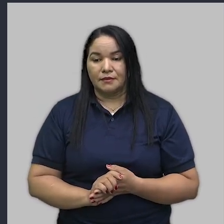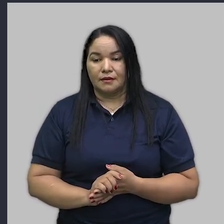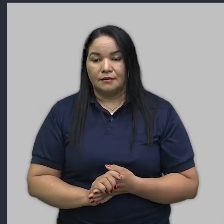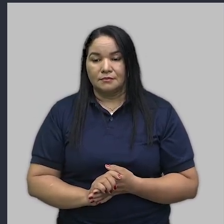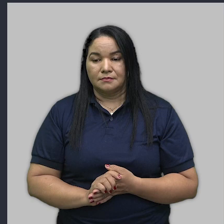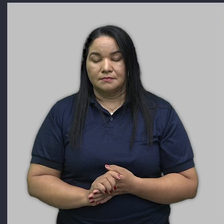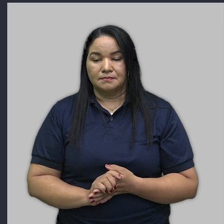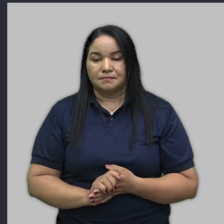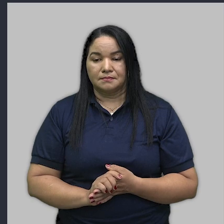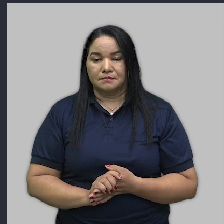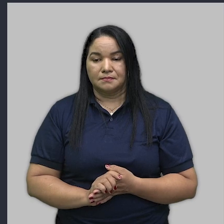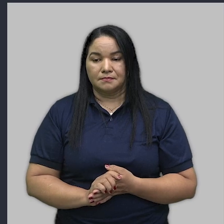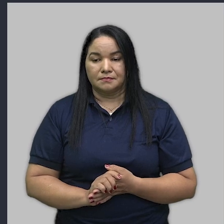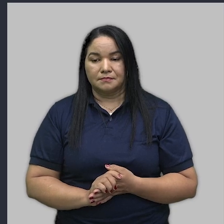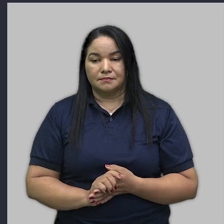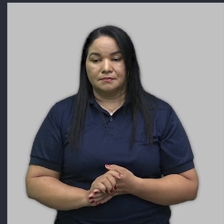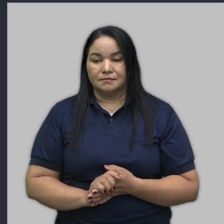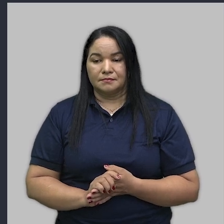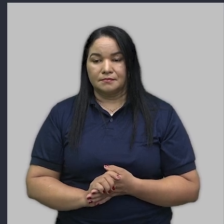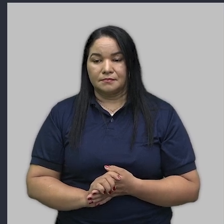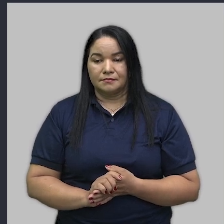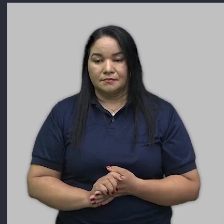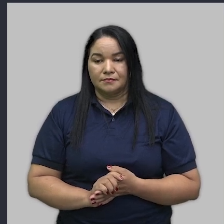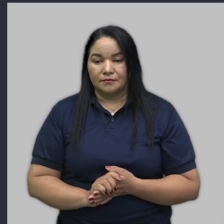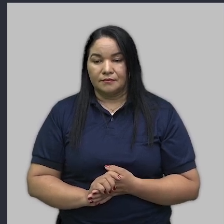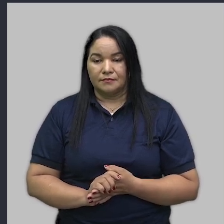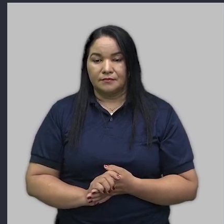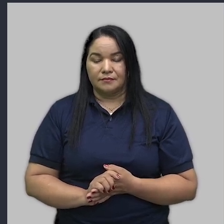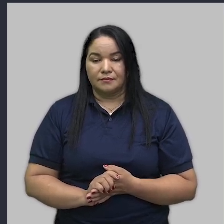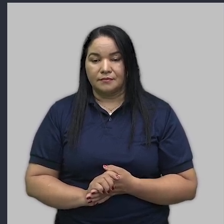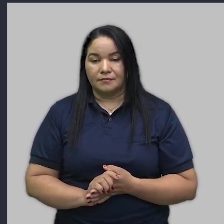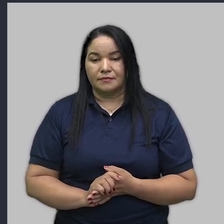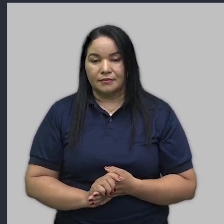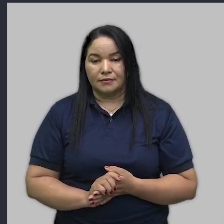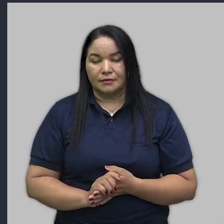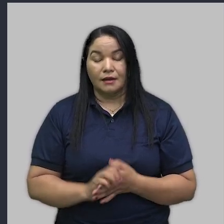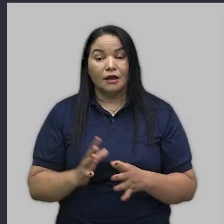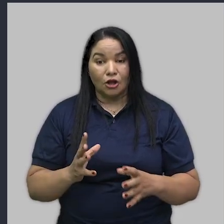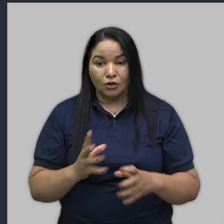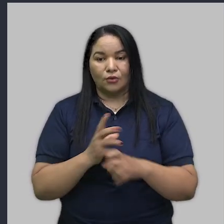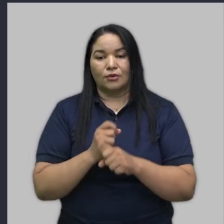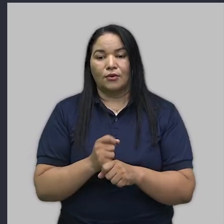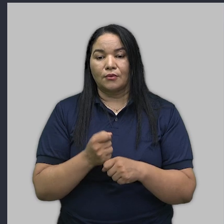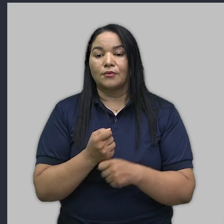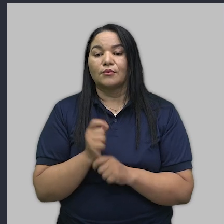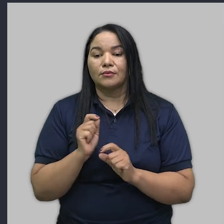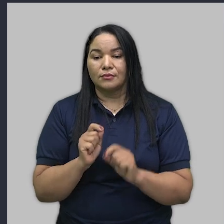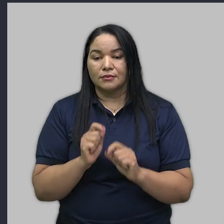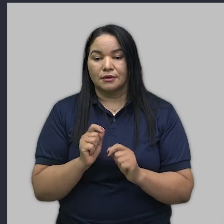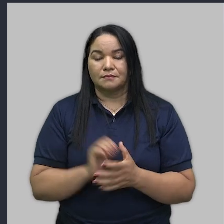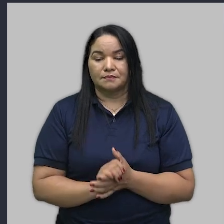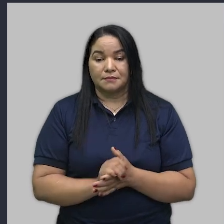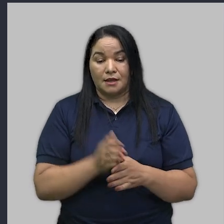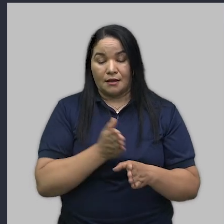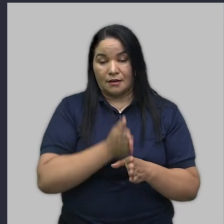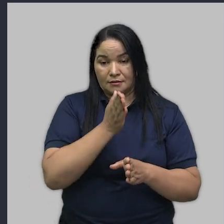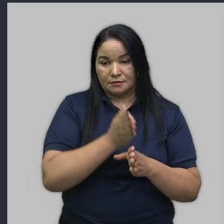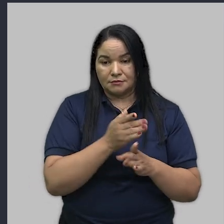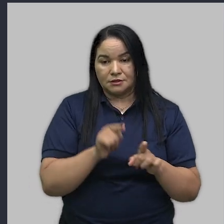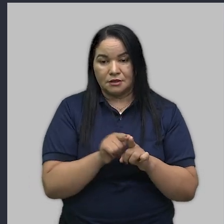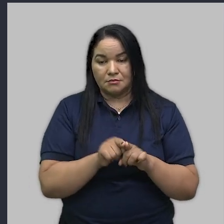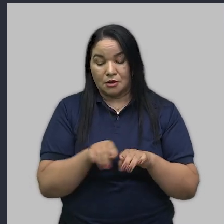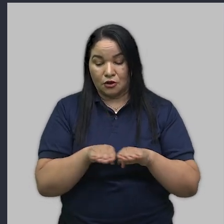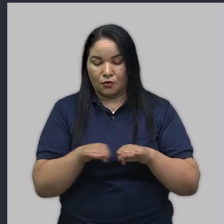quadrado igual a 18π centímetros quadrados. A área total é a soma da área lateral com as áreas